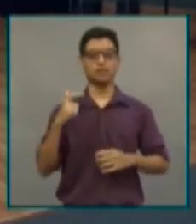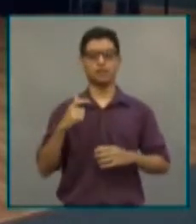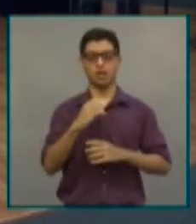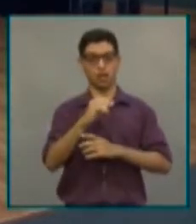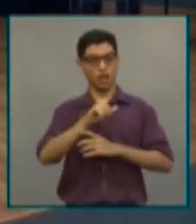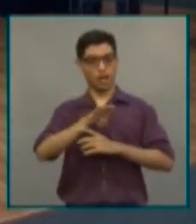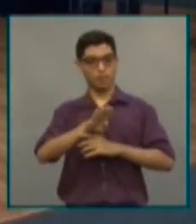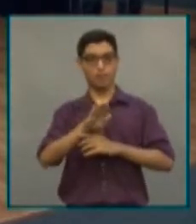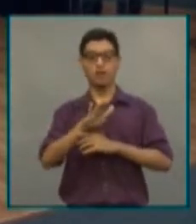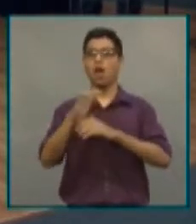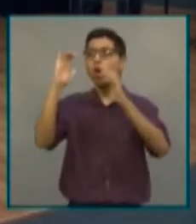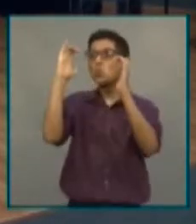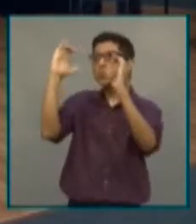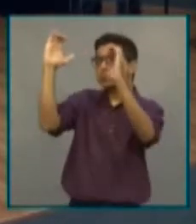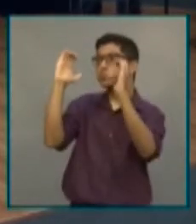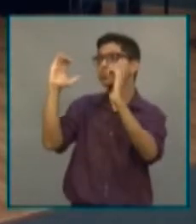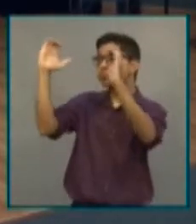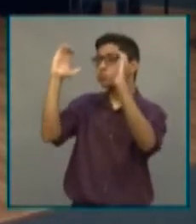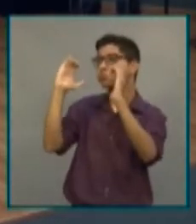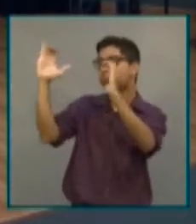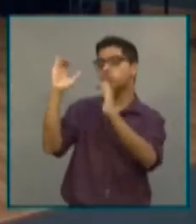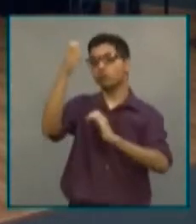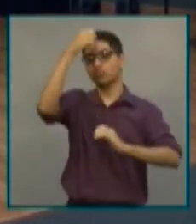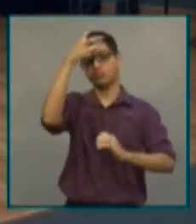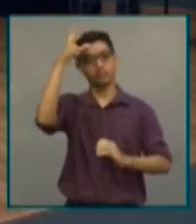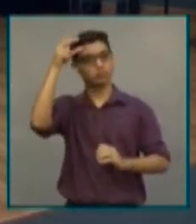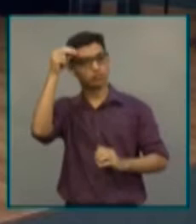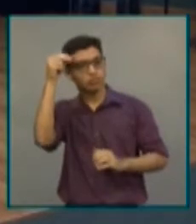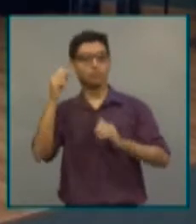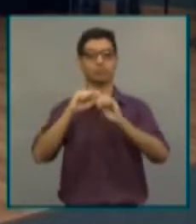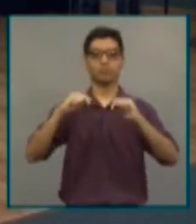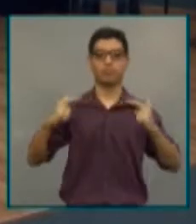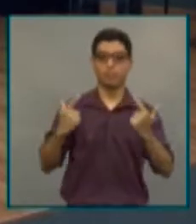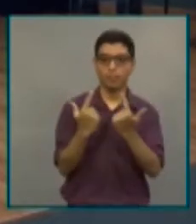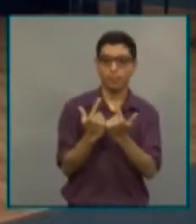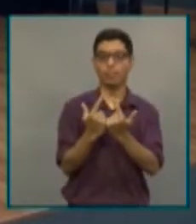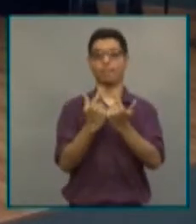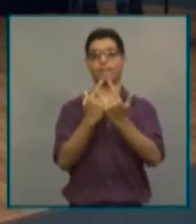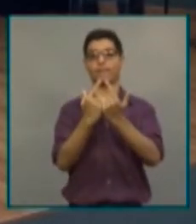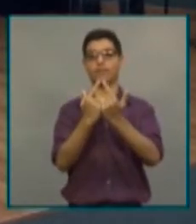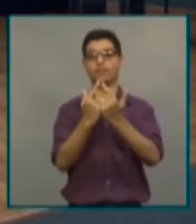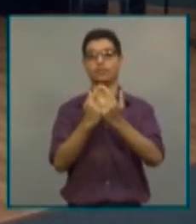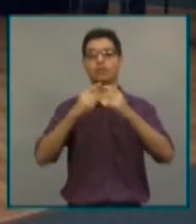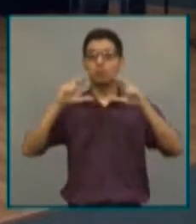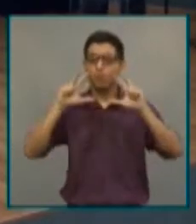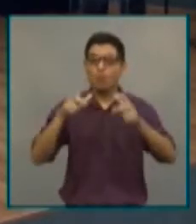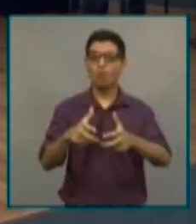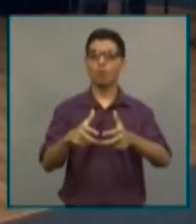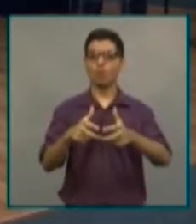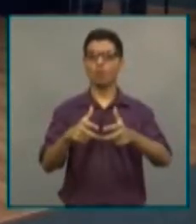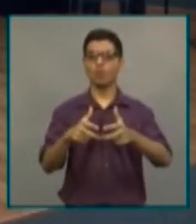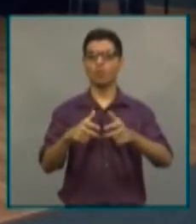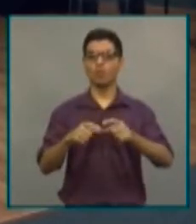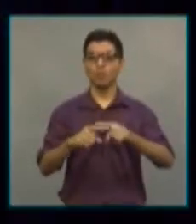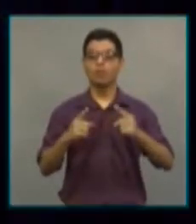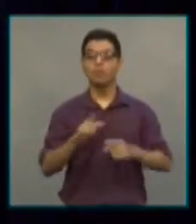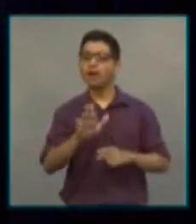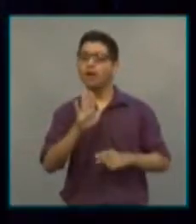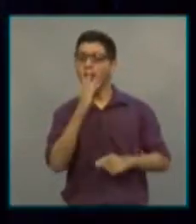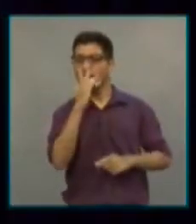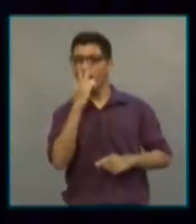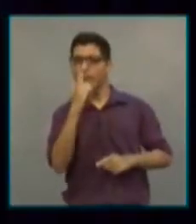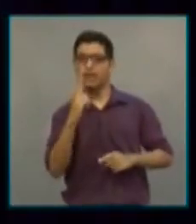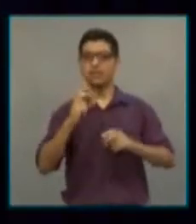Estado, para a Prefeitura de Fortaleza, para a Assembleia Legislativa, para a Câmara Municipal, basta que se acompanhe na imprensa. E os gritos